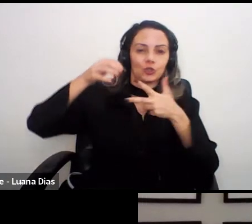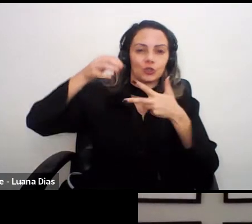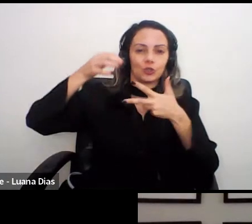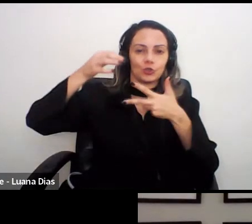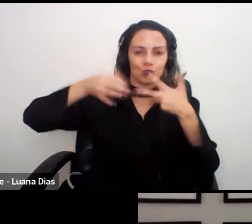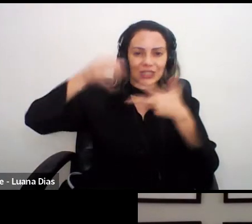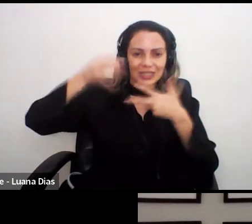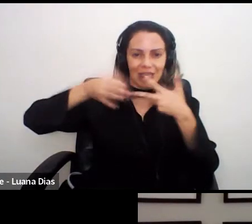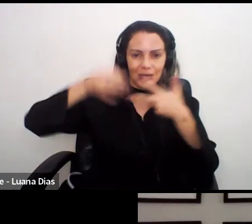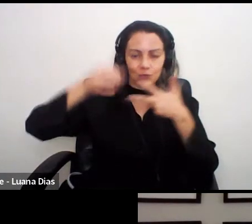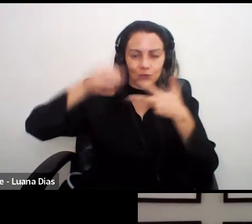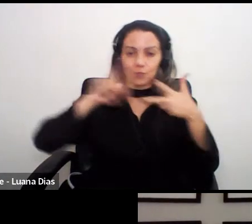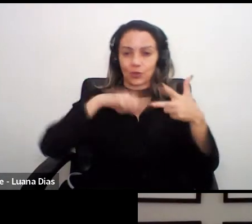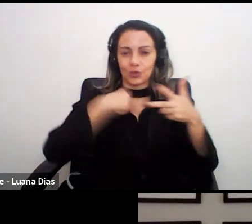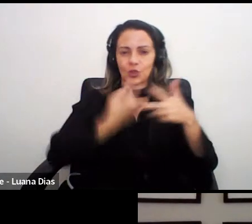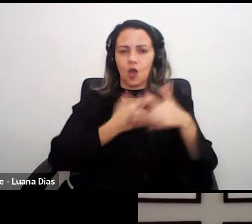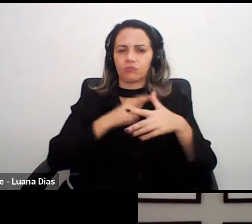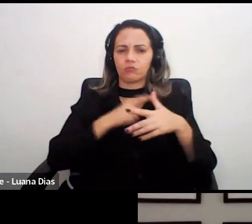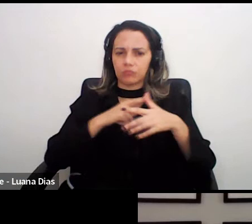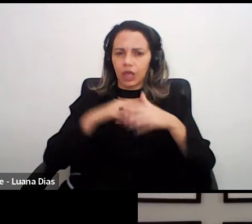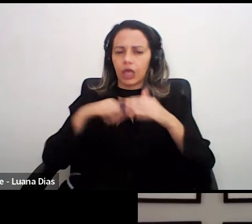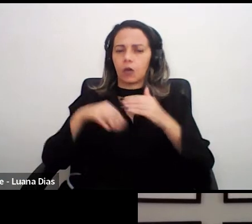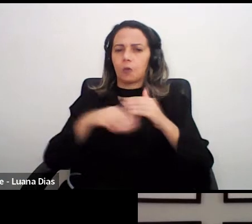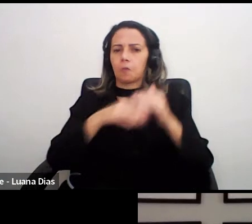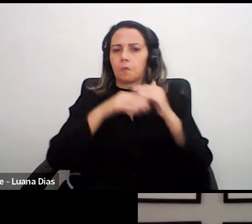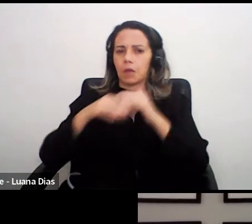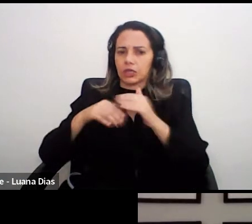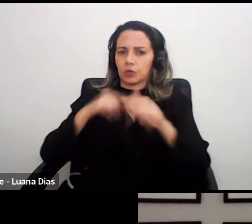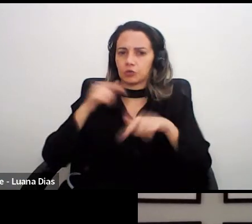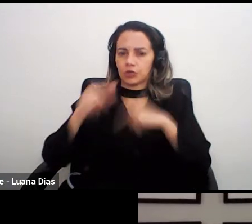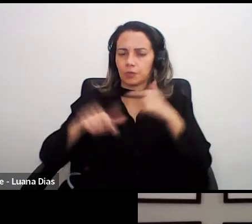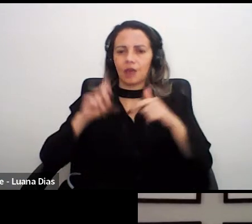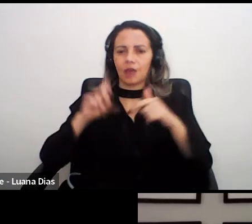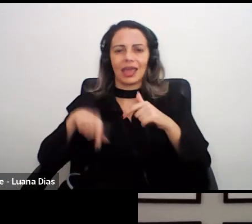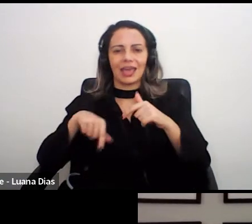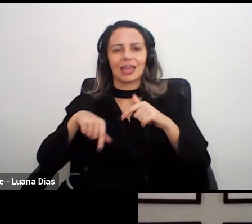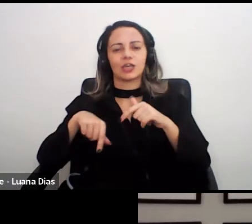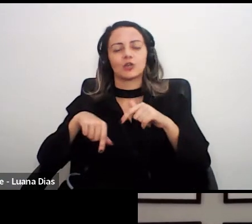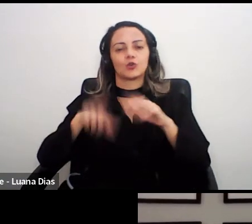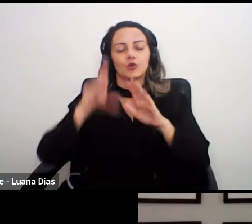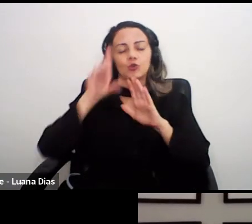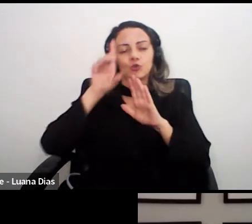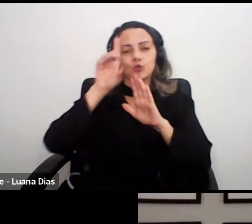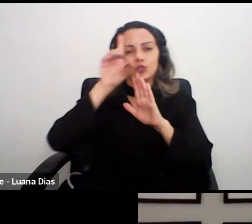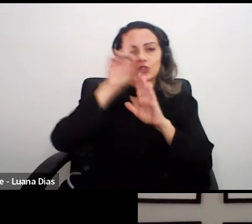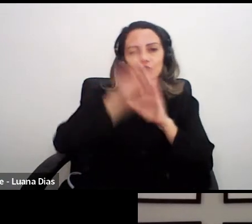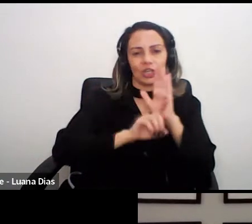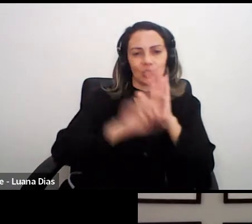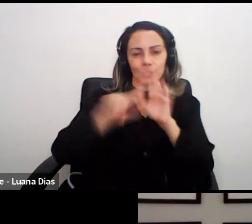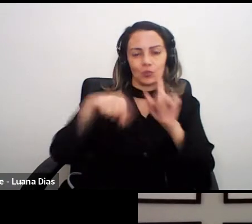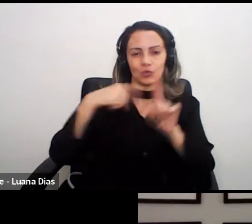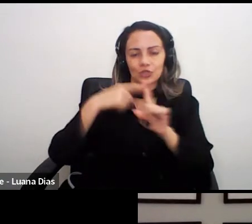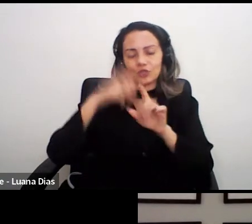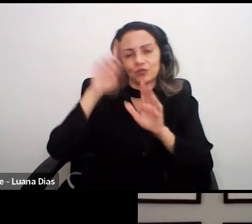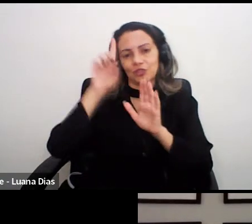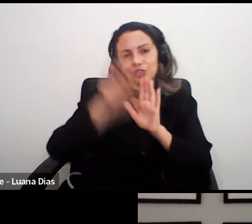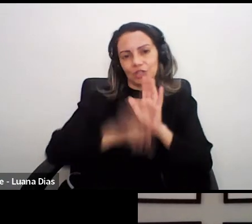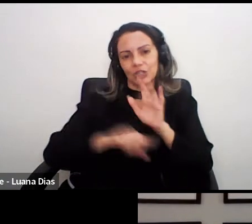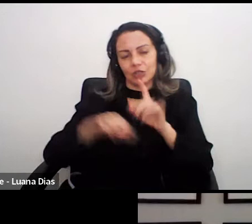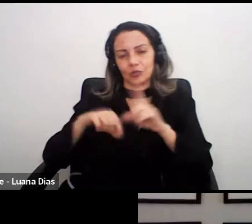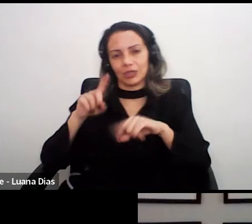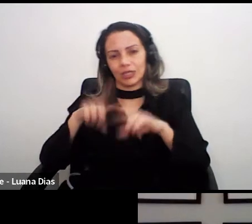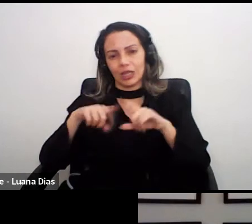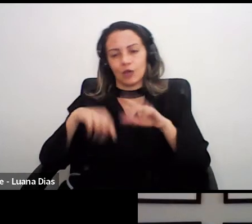a gente tem um padrão de trabalho, nosso material de trabalho é o direito positivo, então, direito material, direito processual, e com isso que a gente... Essas são as